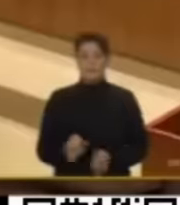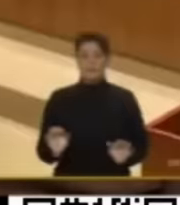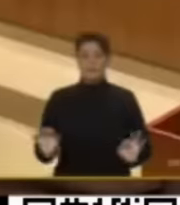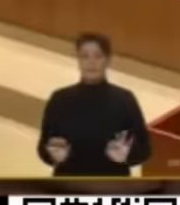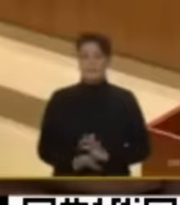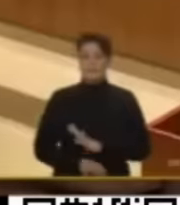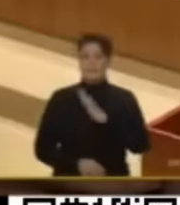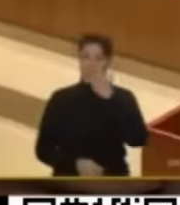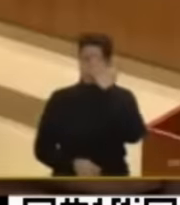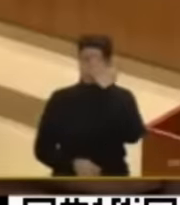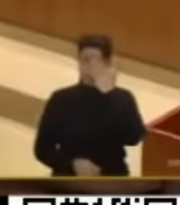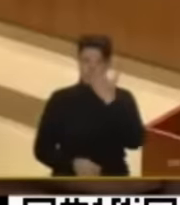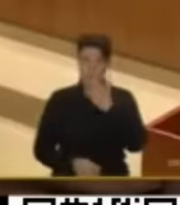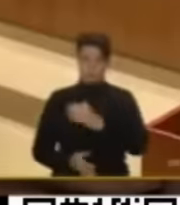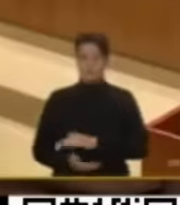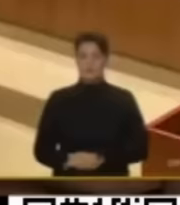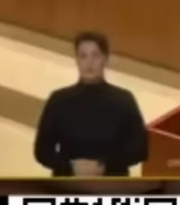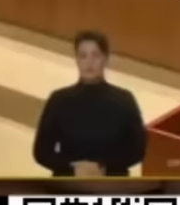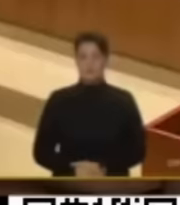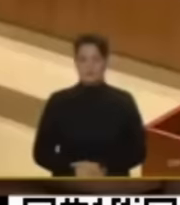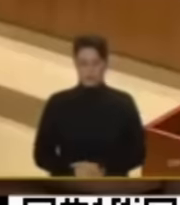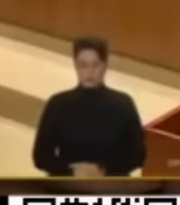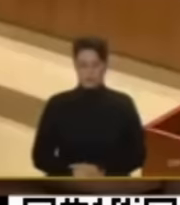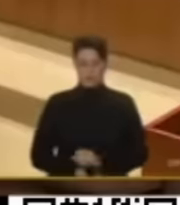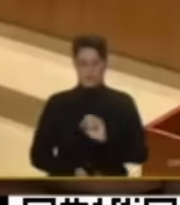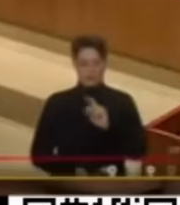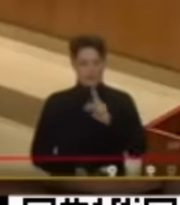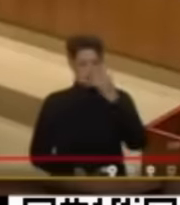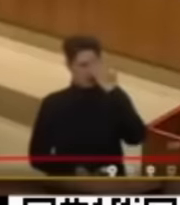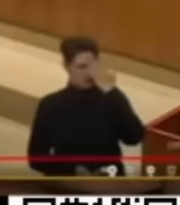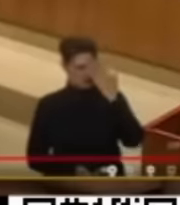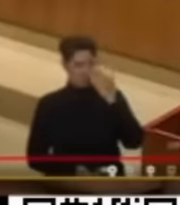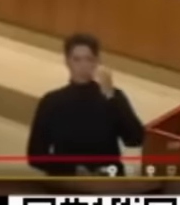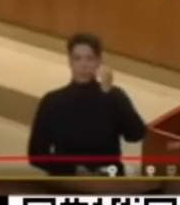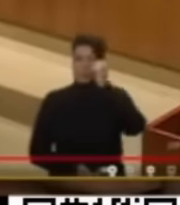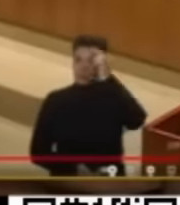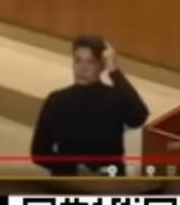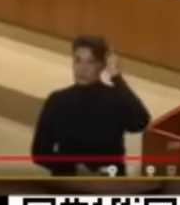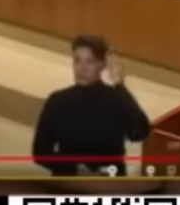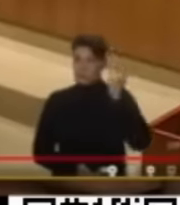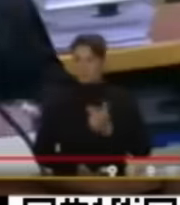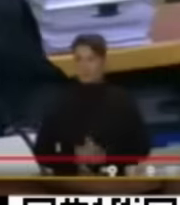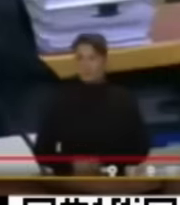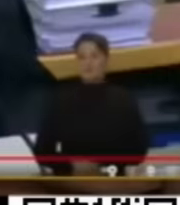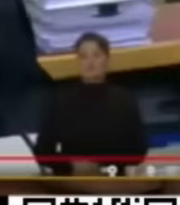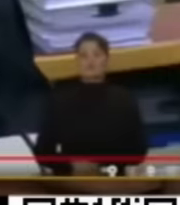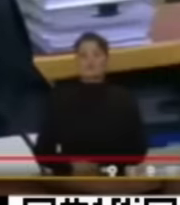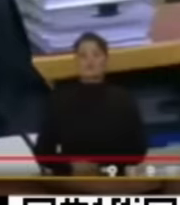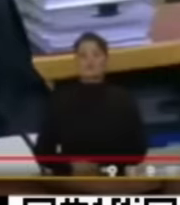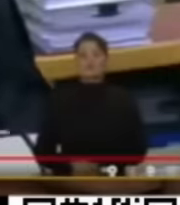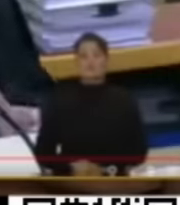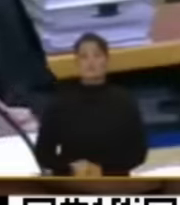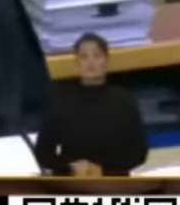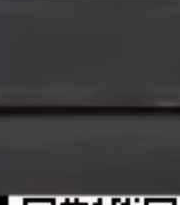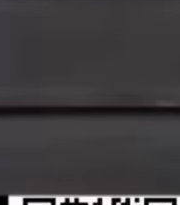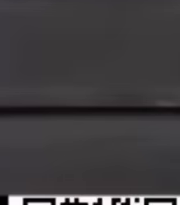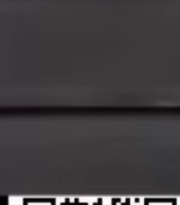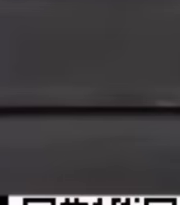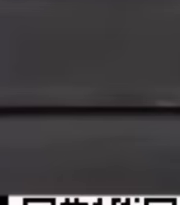Oeste. Então, se ele está falando só da liberdade de expressão, disso e daquilo, tudo